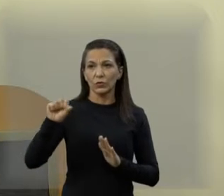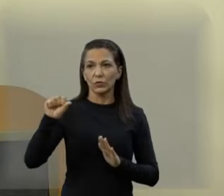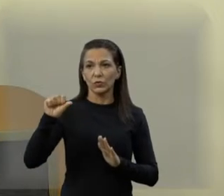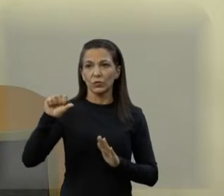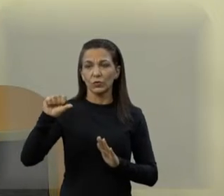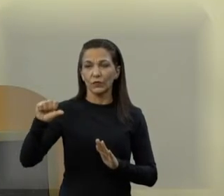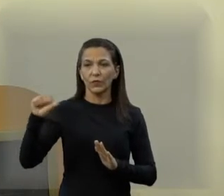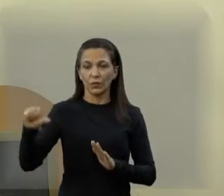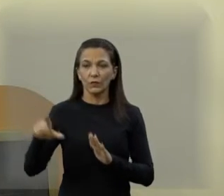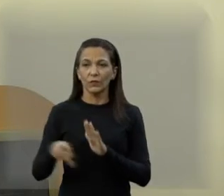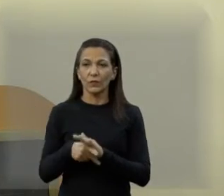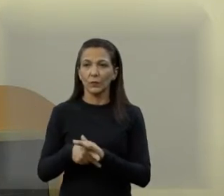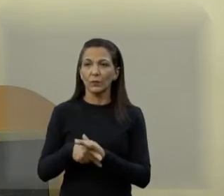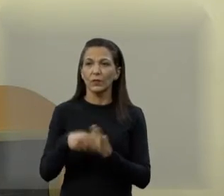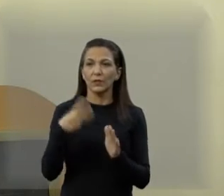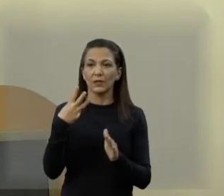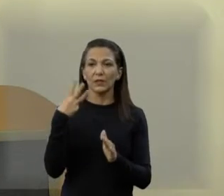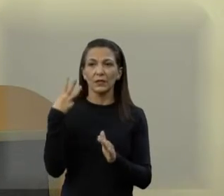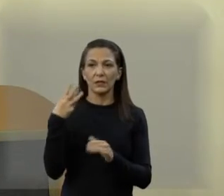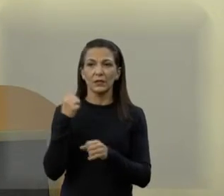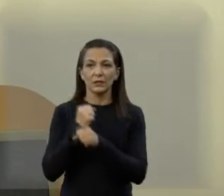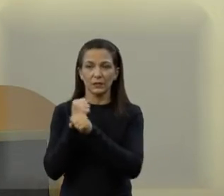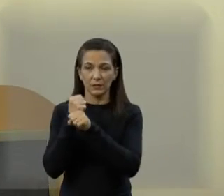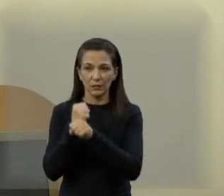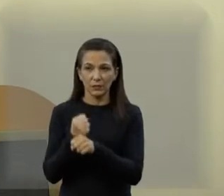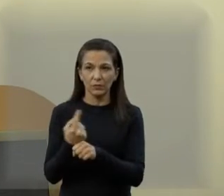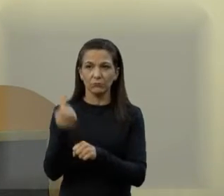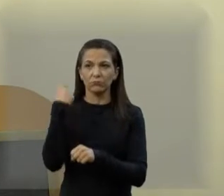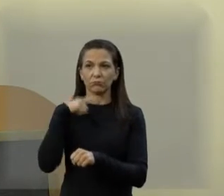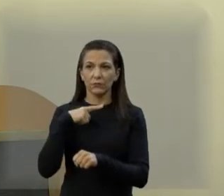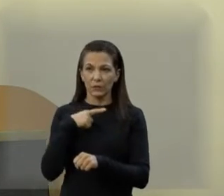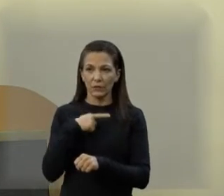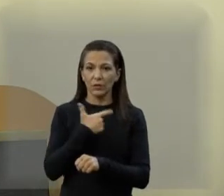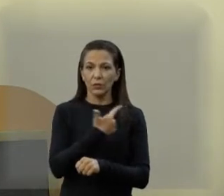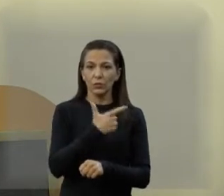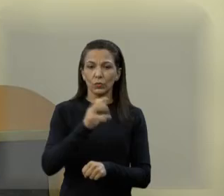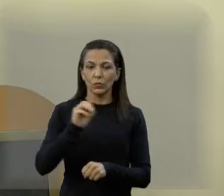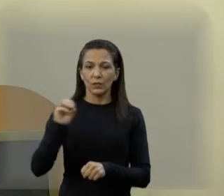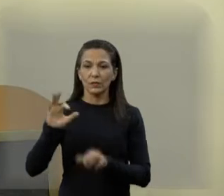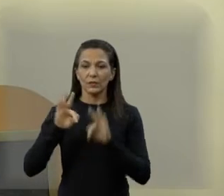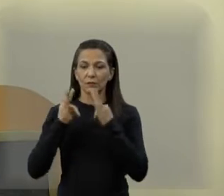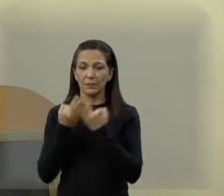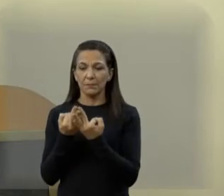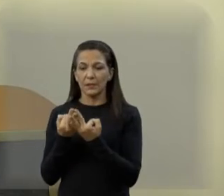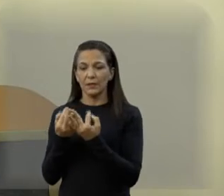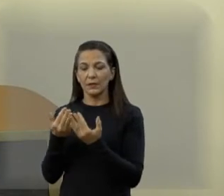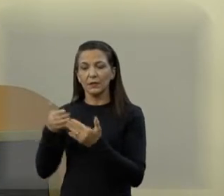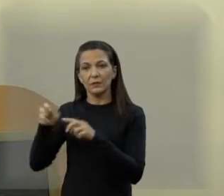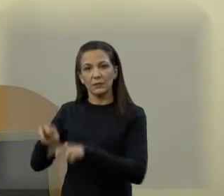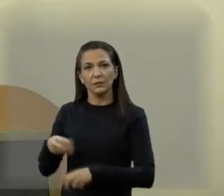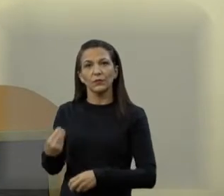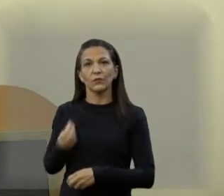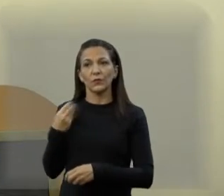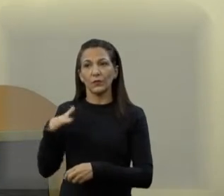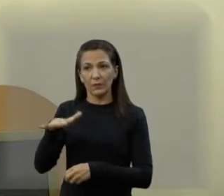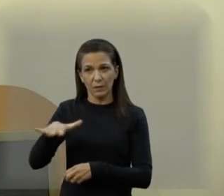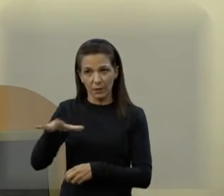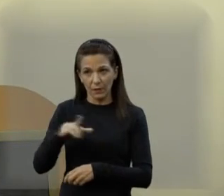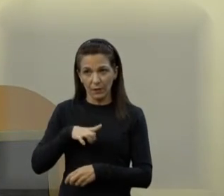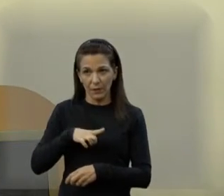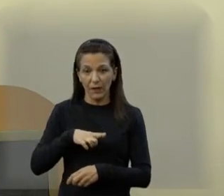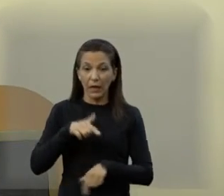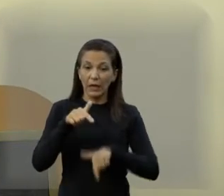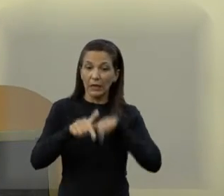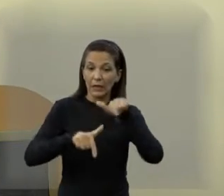33 anos né E que abriga em torno de 200 famílias acontece que esses e